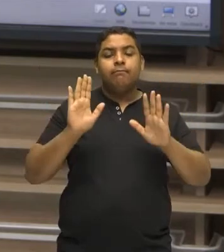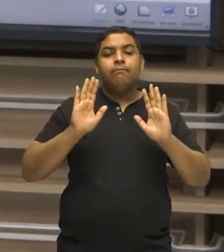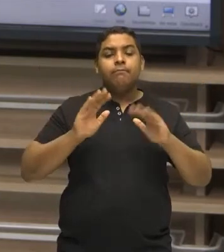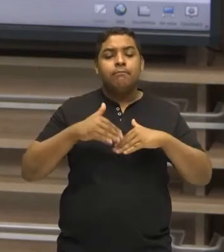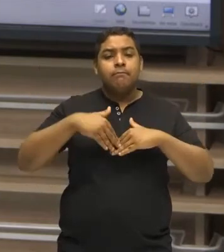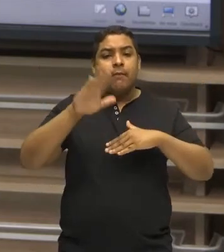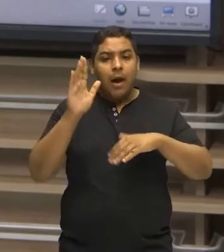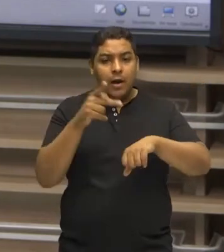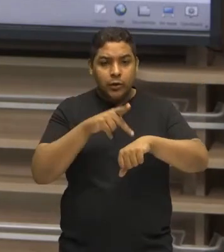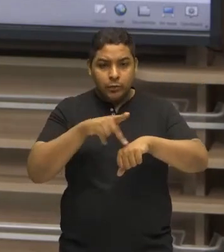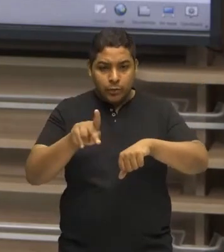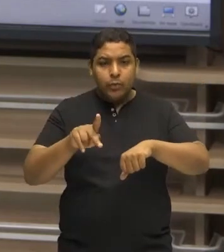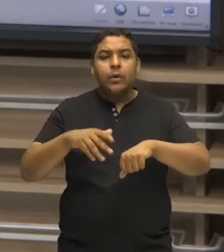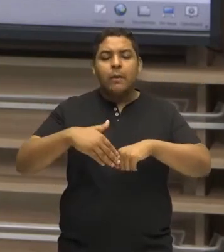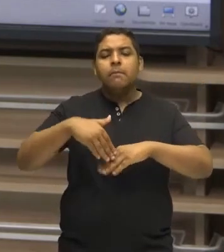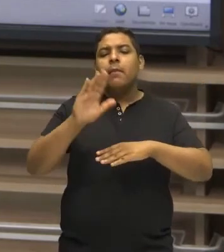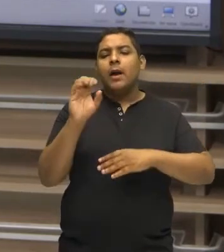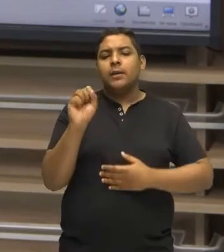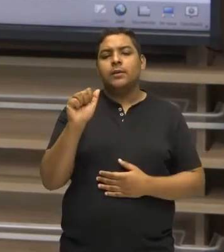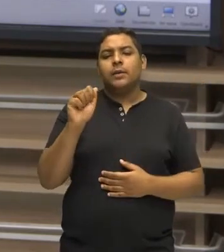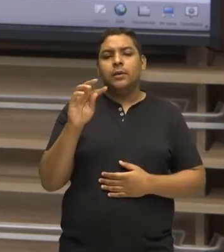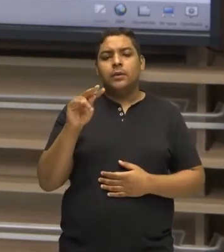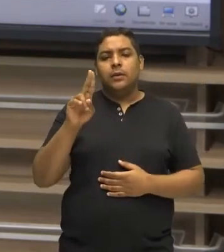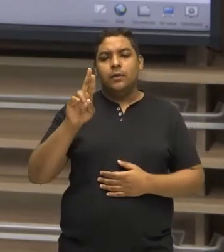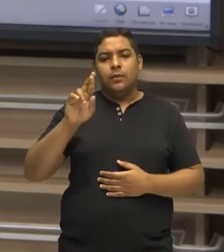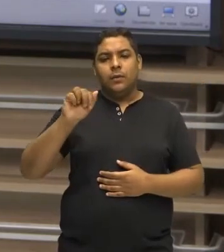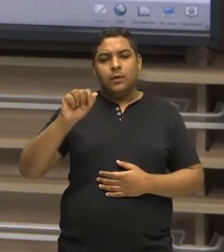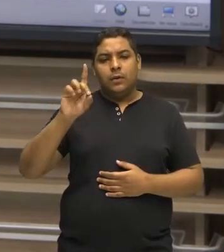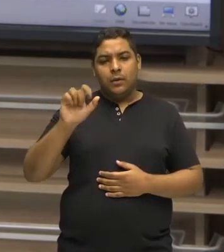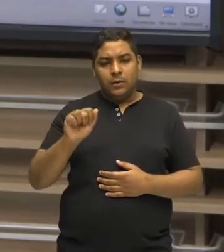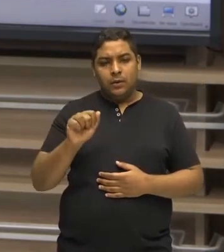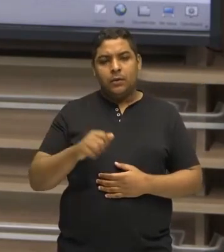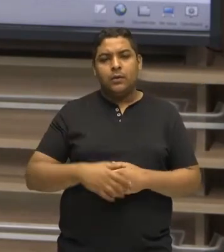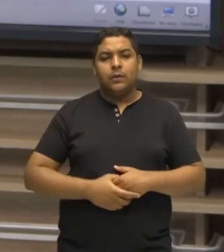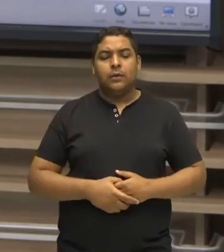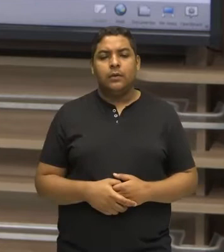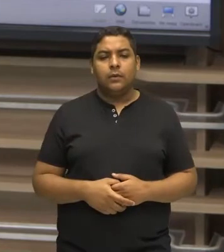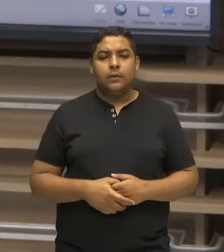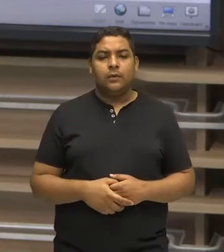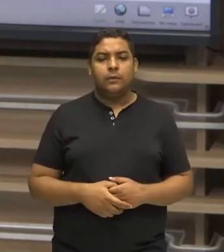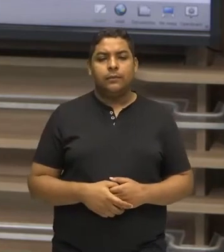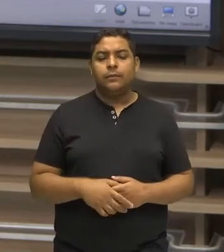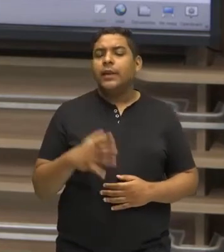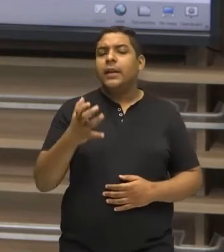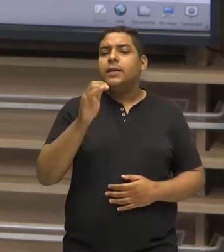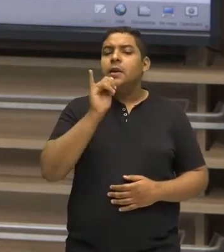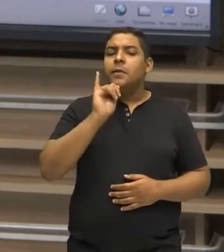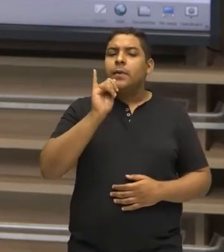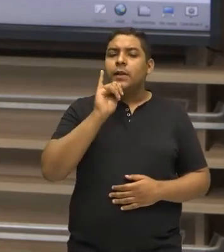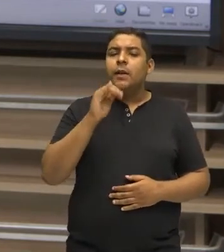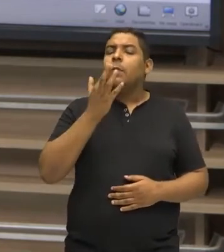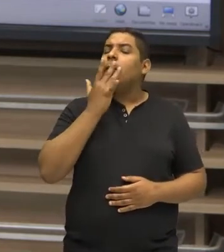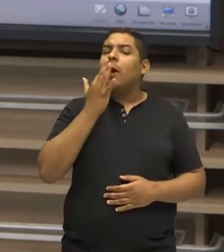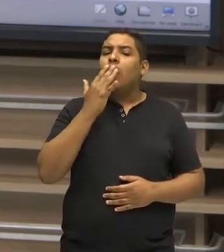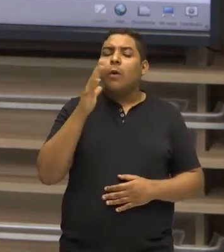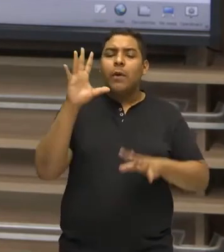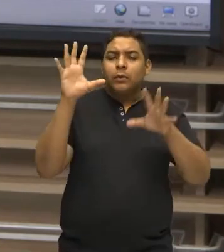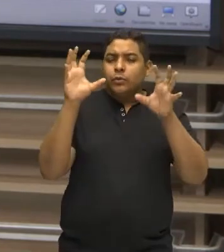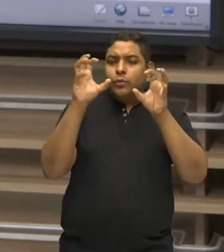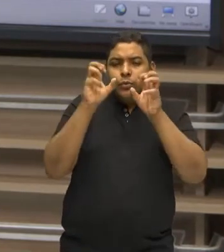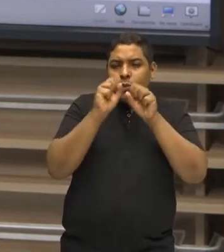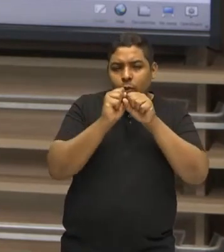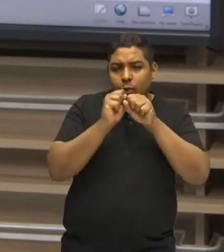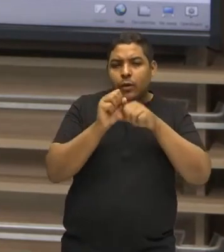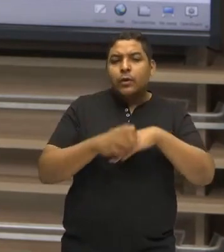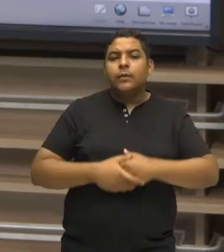saturada. E quanto mais você colocar o branco, ela vai ficar menos saturada. E se você quiser uma cor mais escura, o que você vai